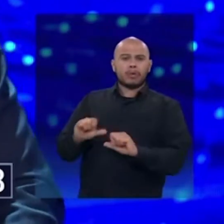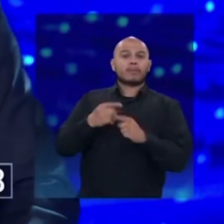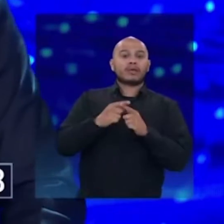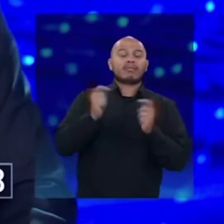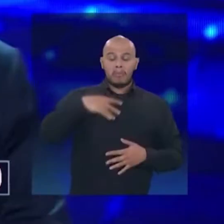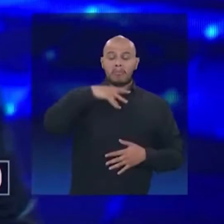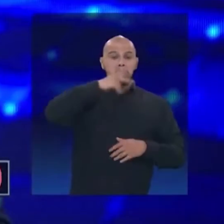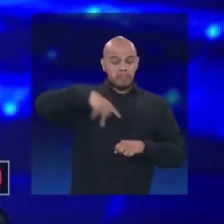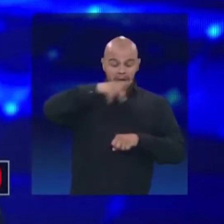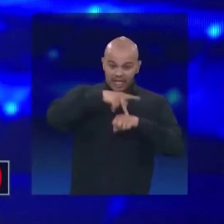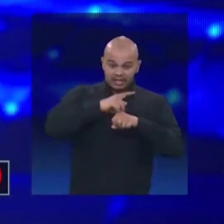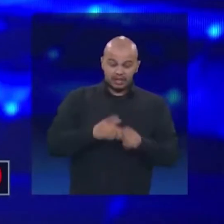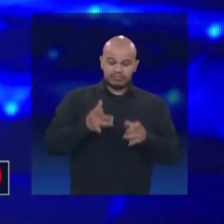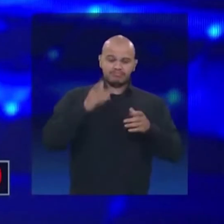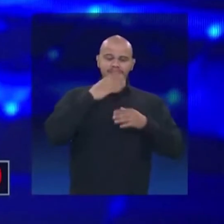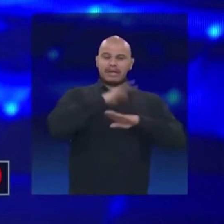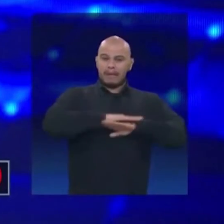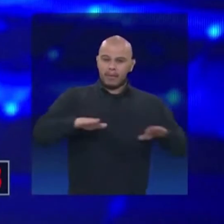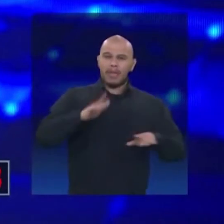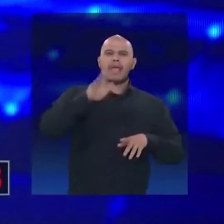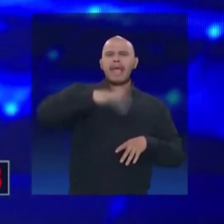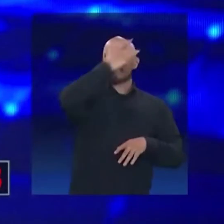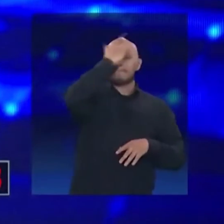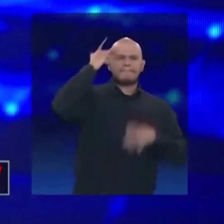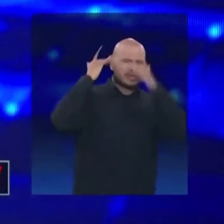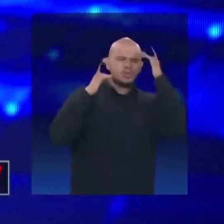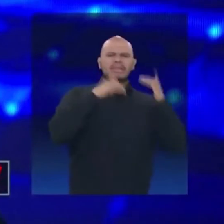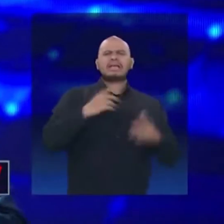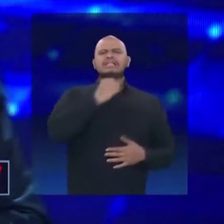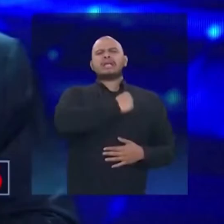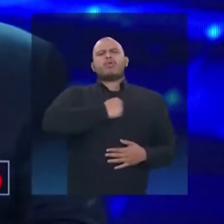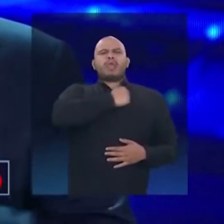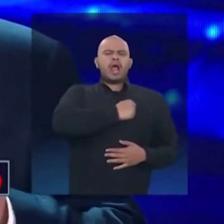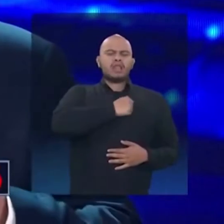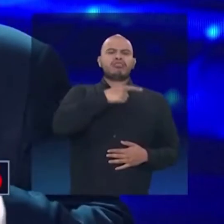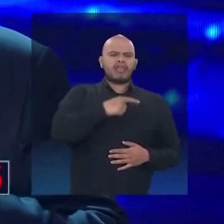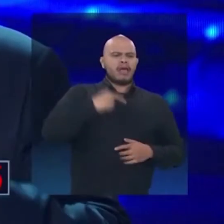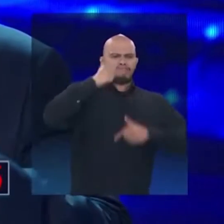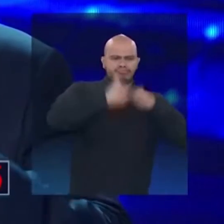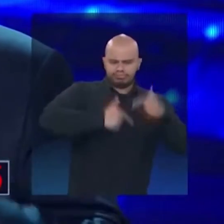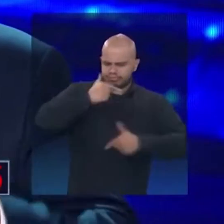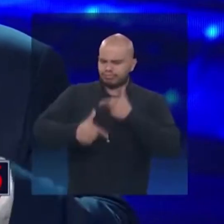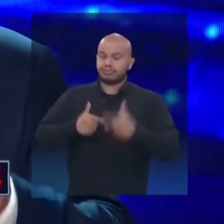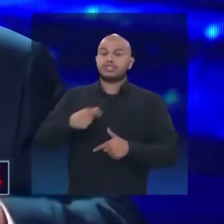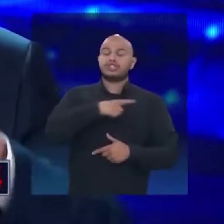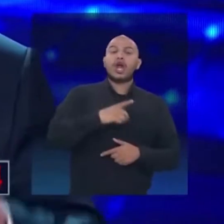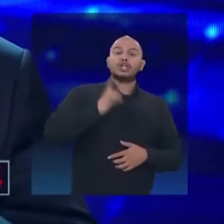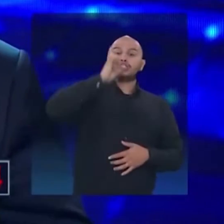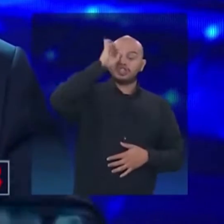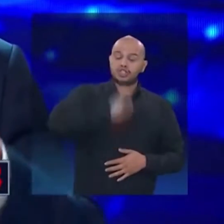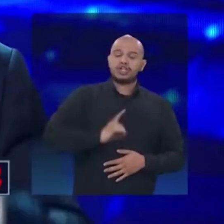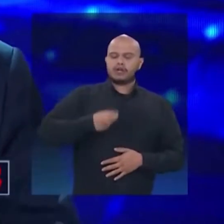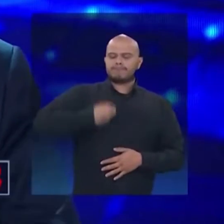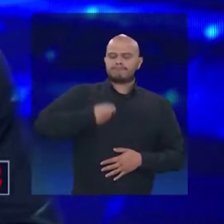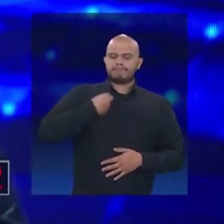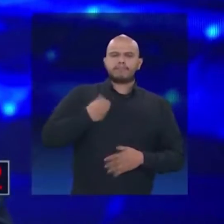fazer política em cima disso. É isso que o povo tem saudade. É o país do emprego. É o país em que o povo tinha o direito de viver